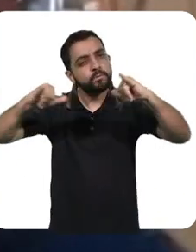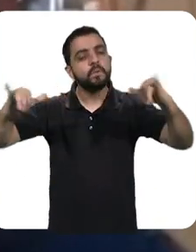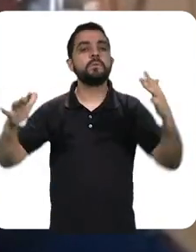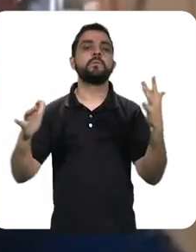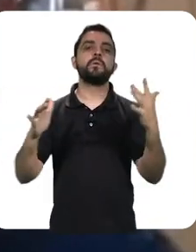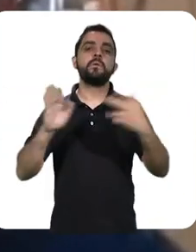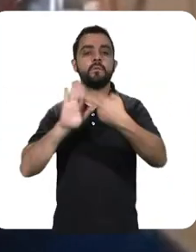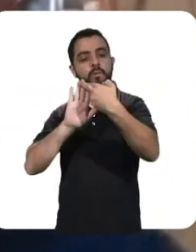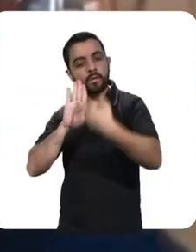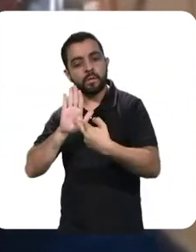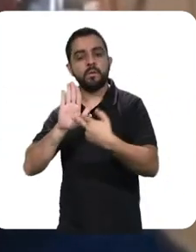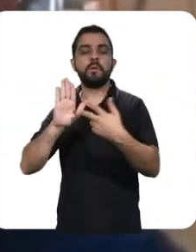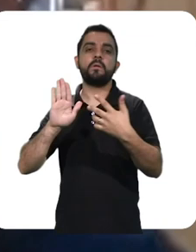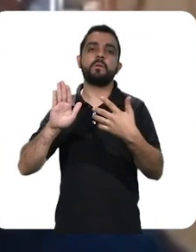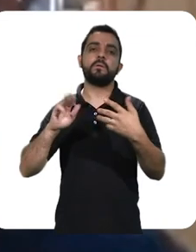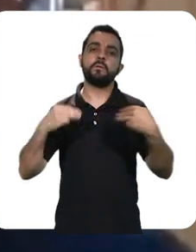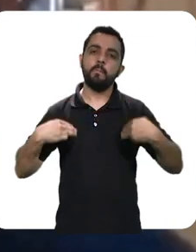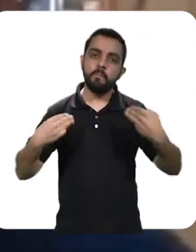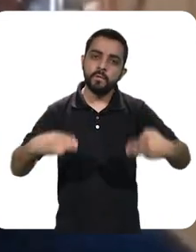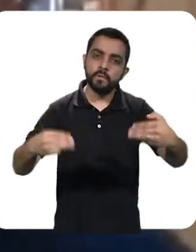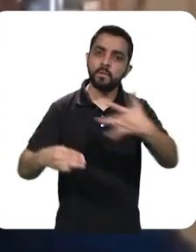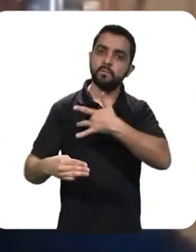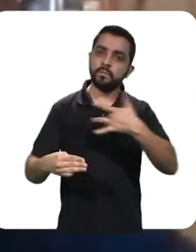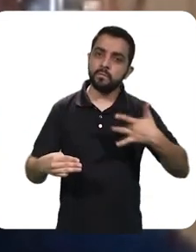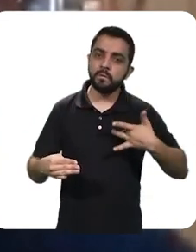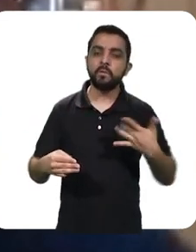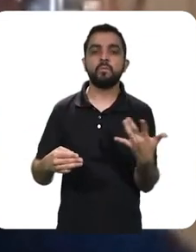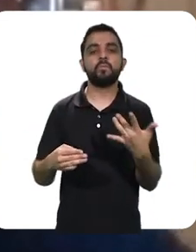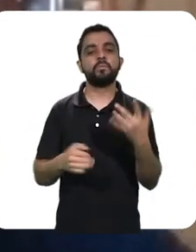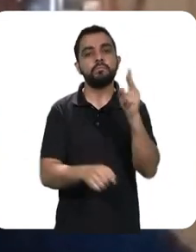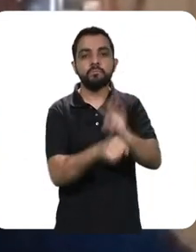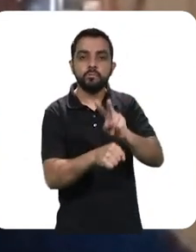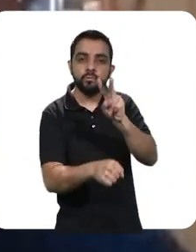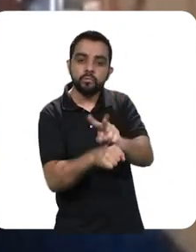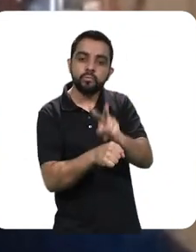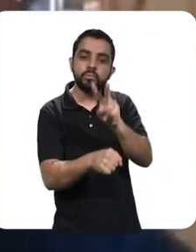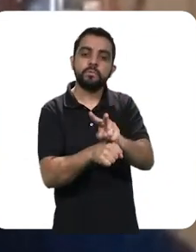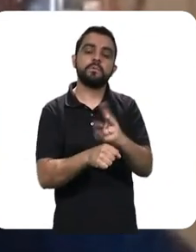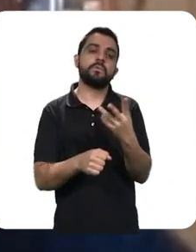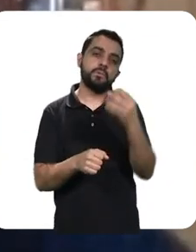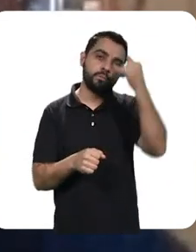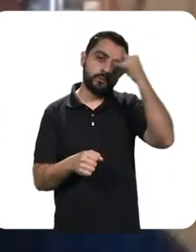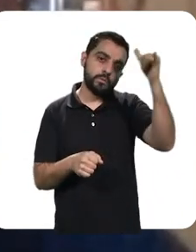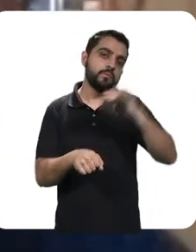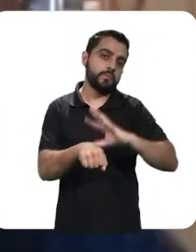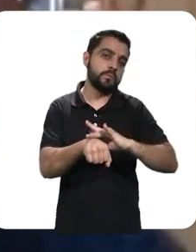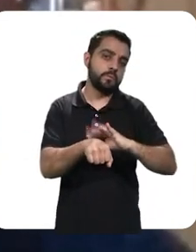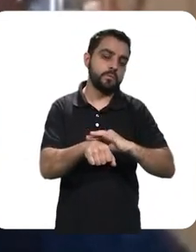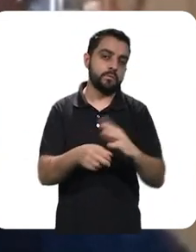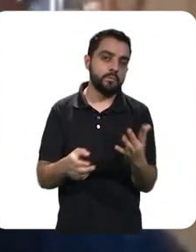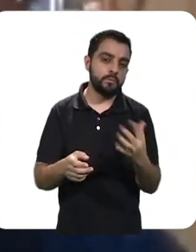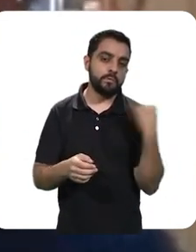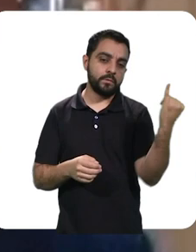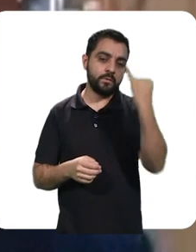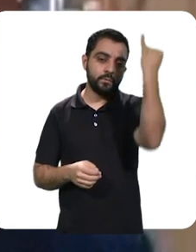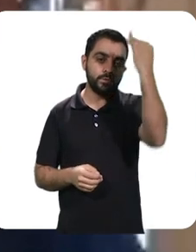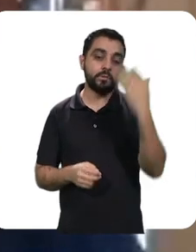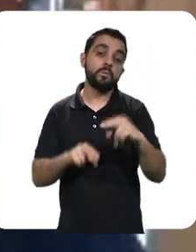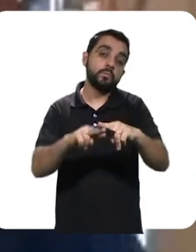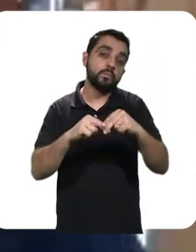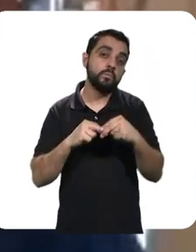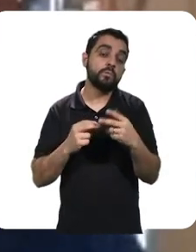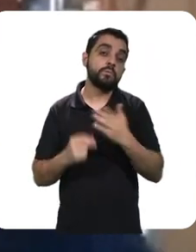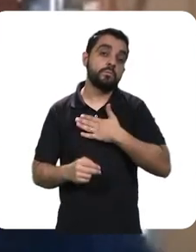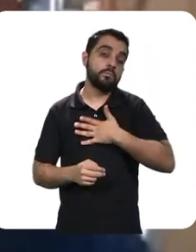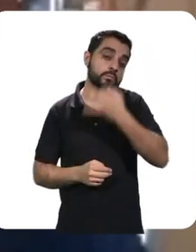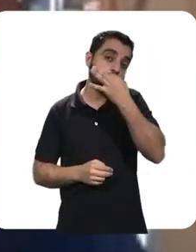divulgação forte dos princípios que o Ministério da Saúde do Brasil está tomando, baseado na Organização Mundial de Saúde, é o que é mais